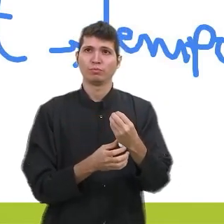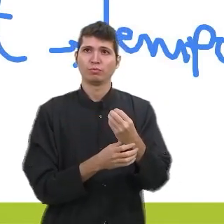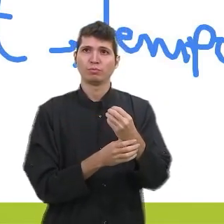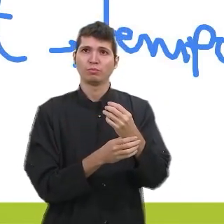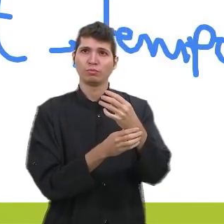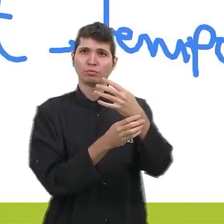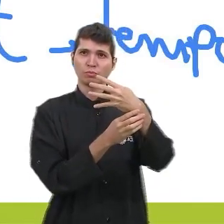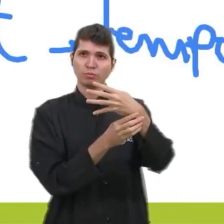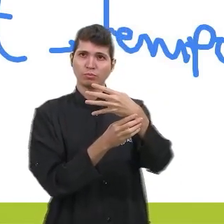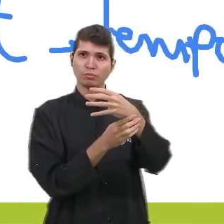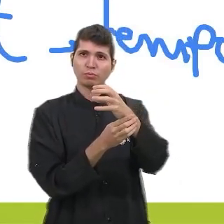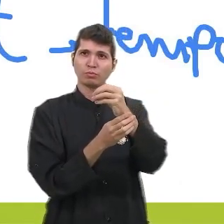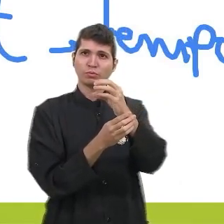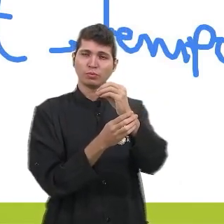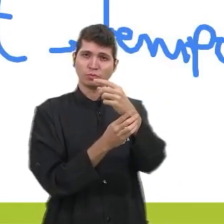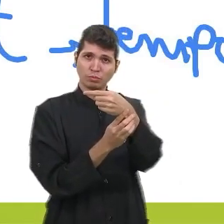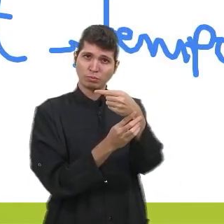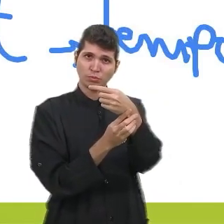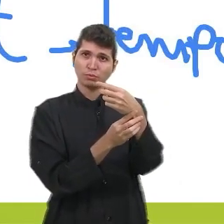400 menos 39 vai dar